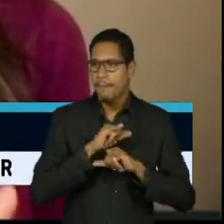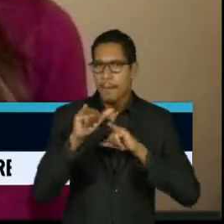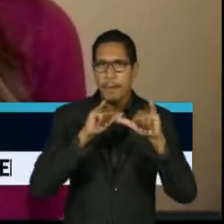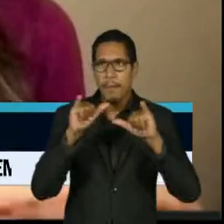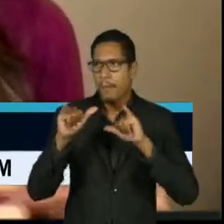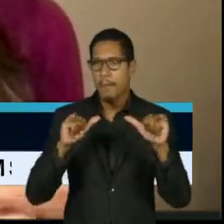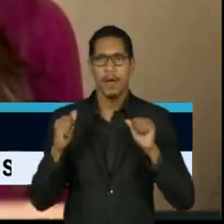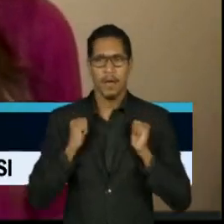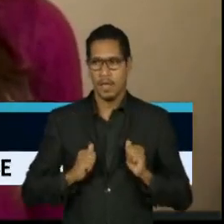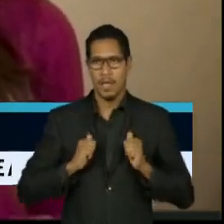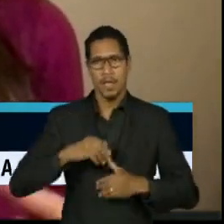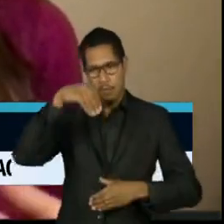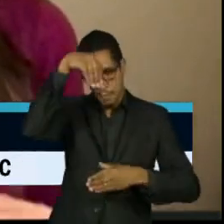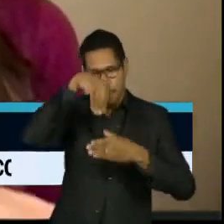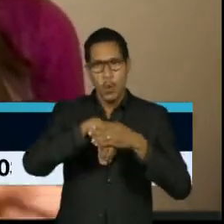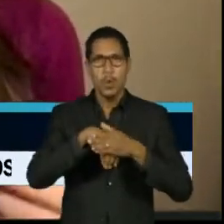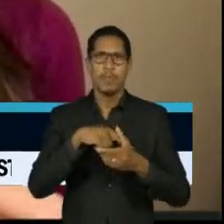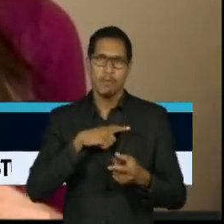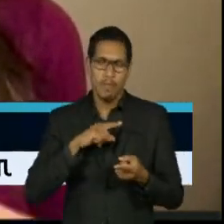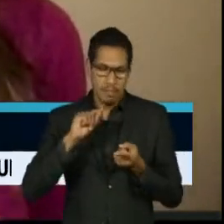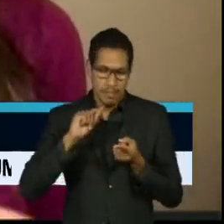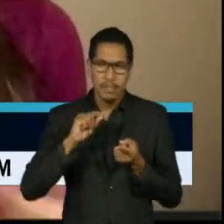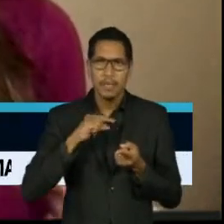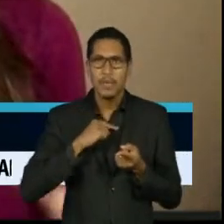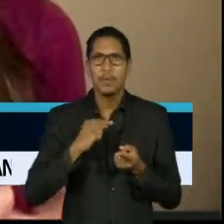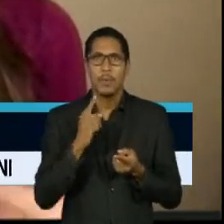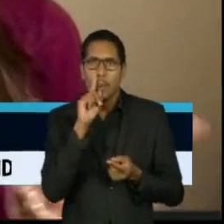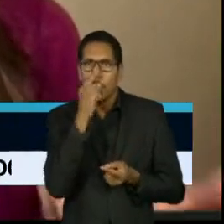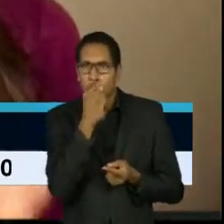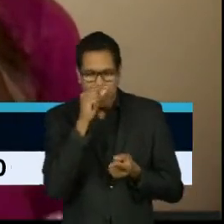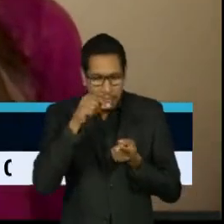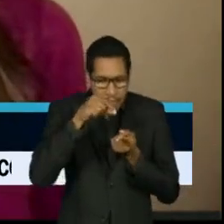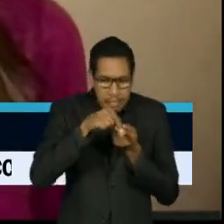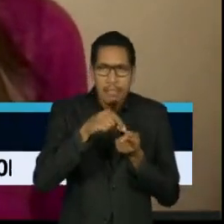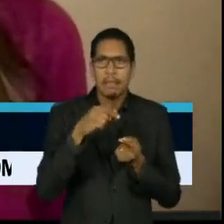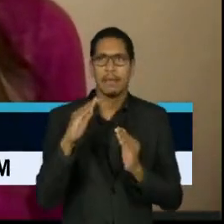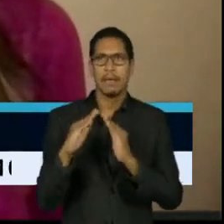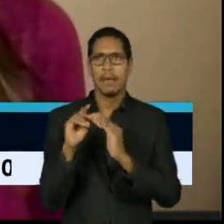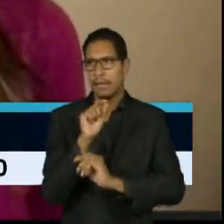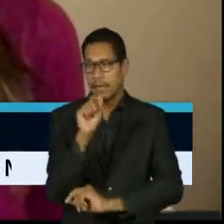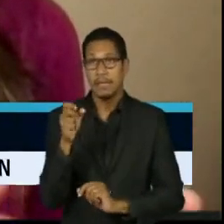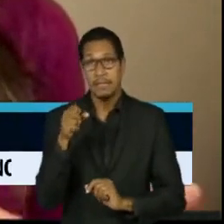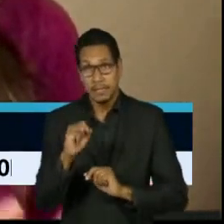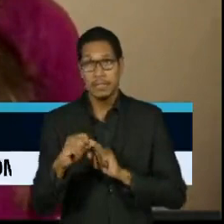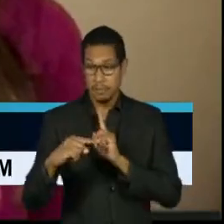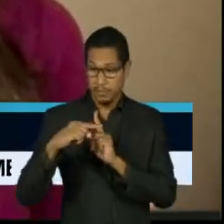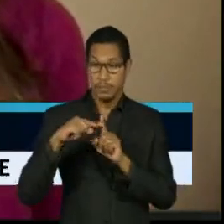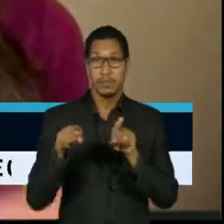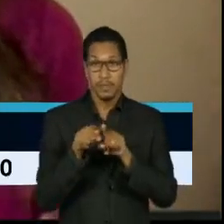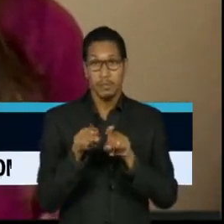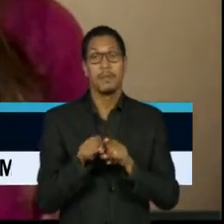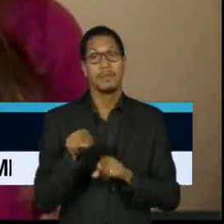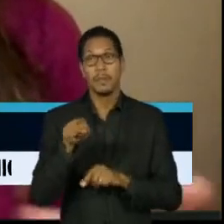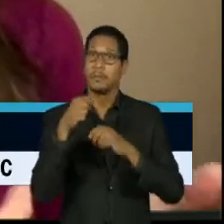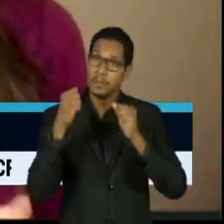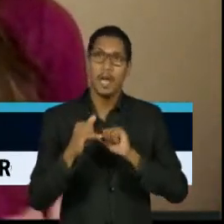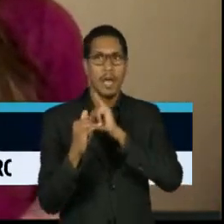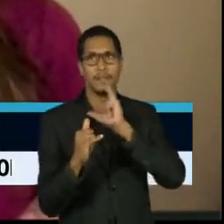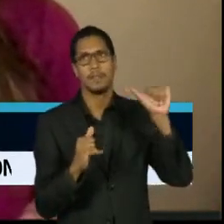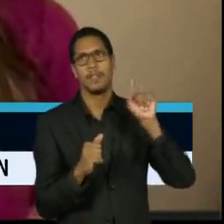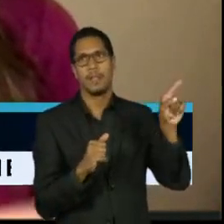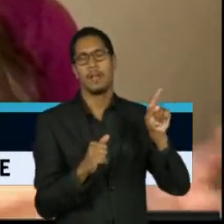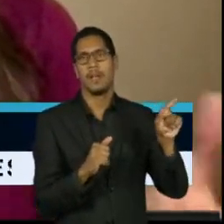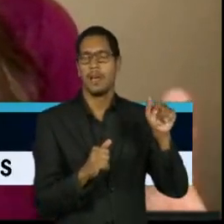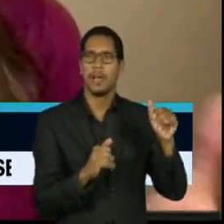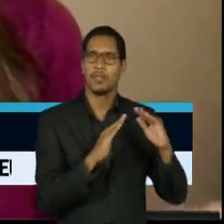crianças gratuitamente o teste para que você faça isso em casa. Se você tiver o teste com resultado positivo, você tem que avisar a escola.